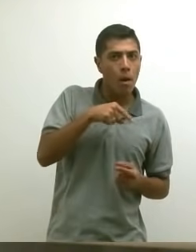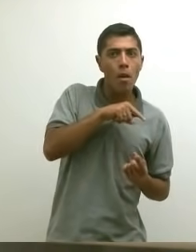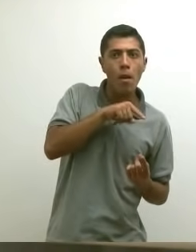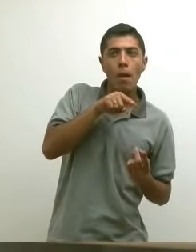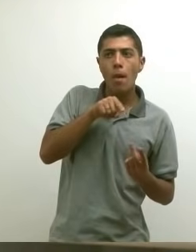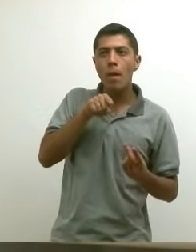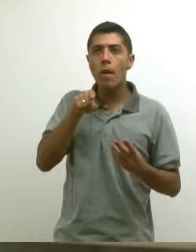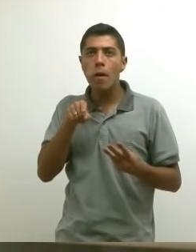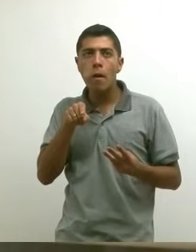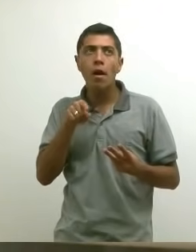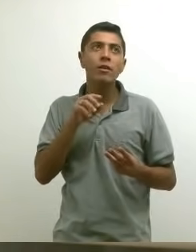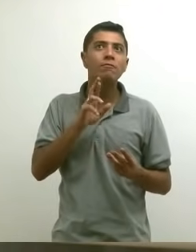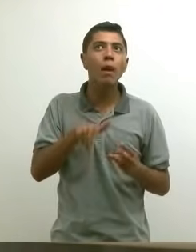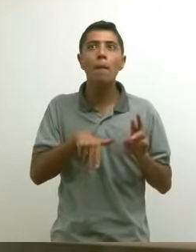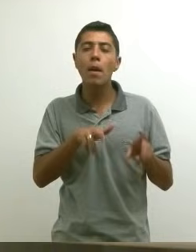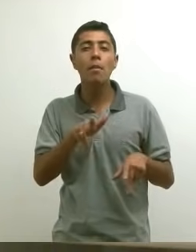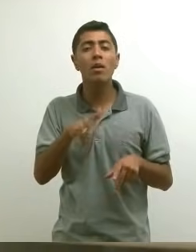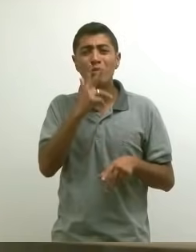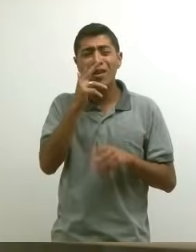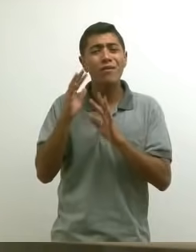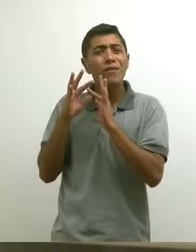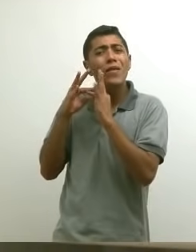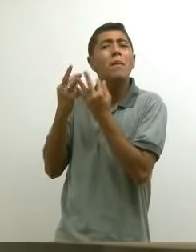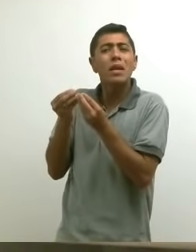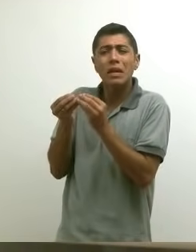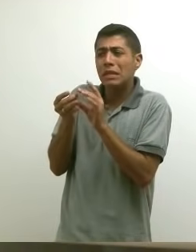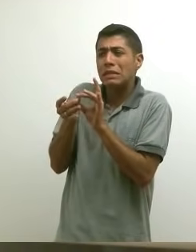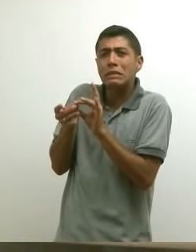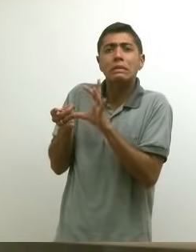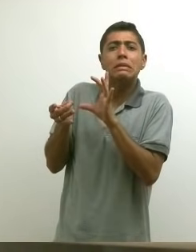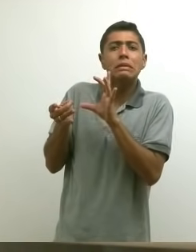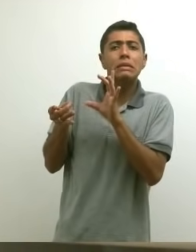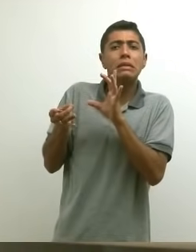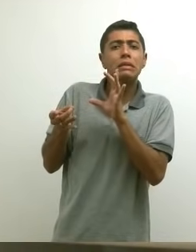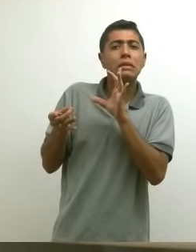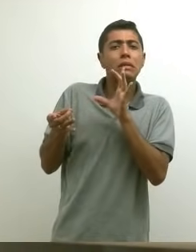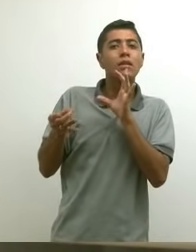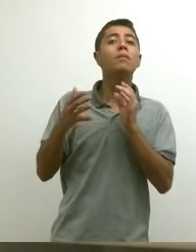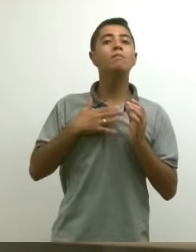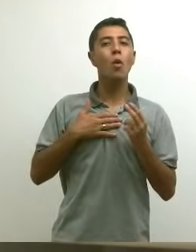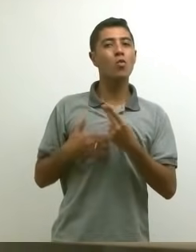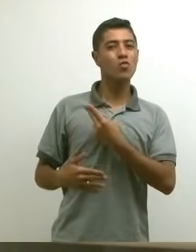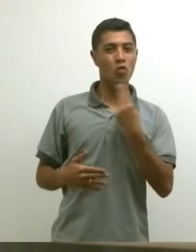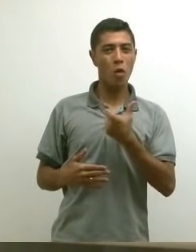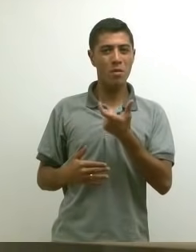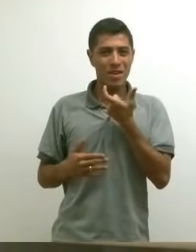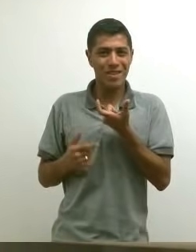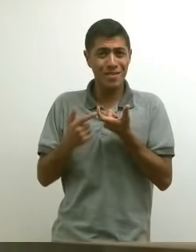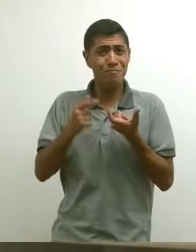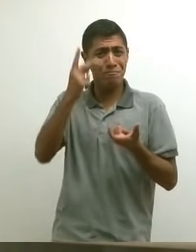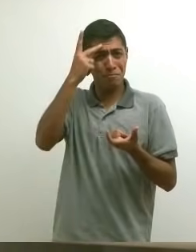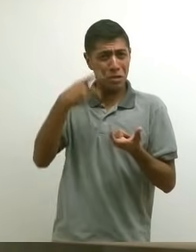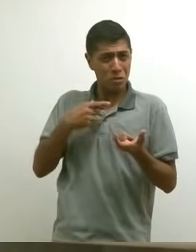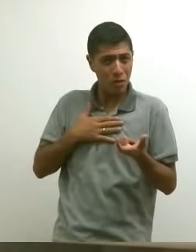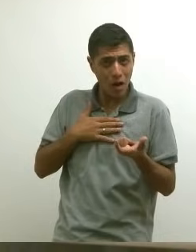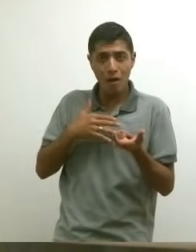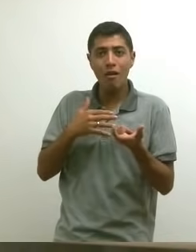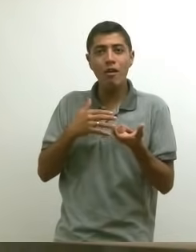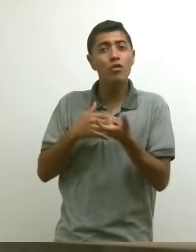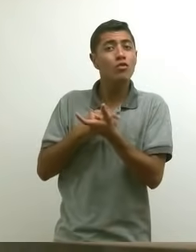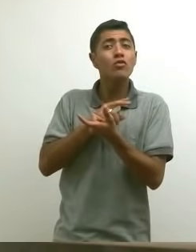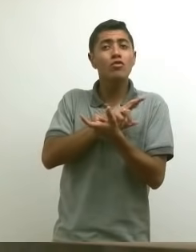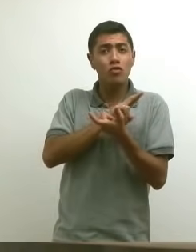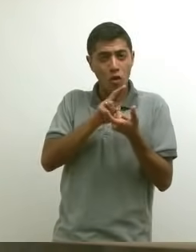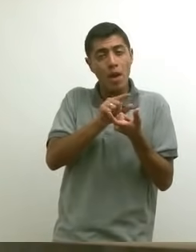sobrenome ea identificação com o seu nome pessoal que na verdade individual é muito moderno